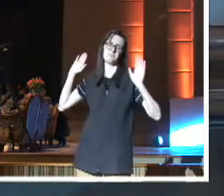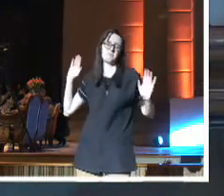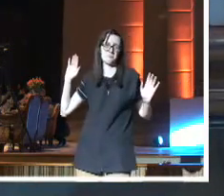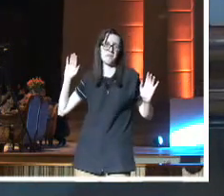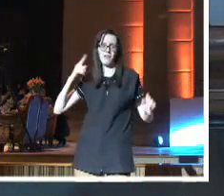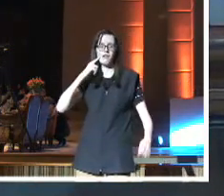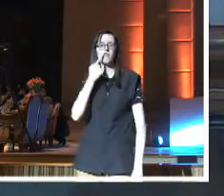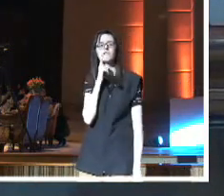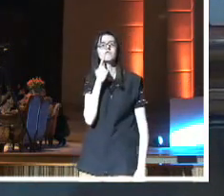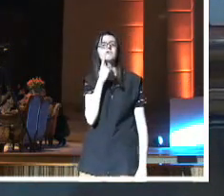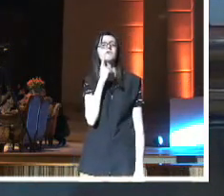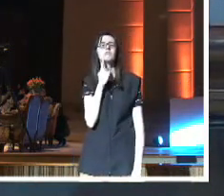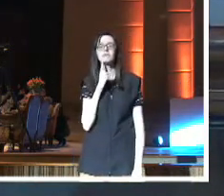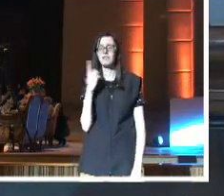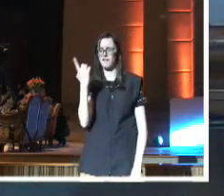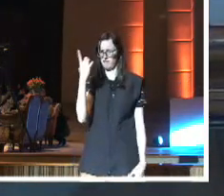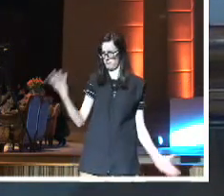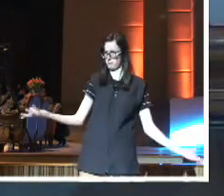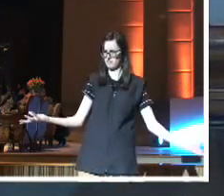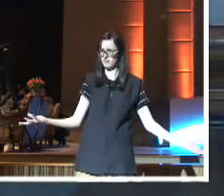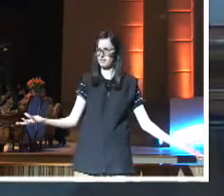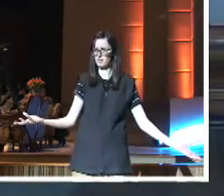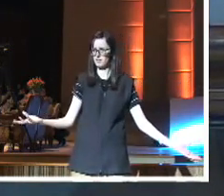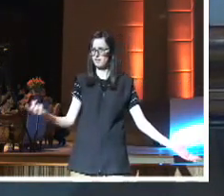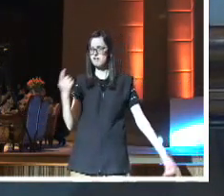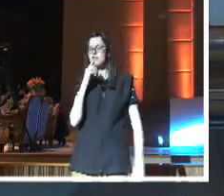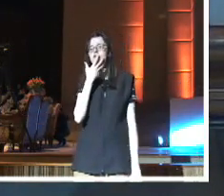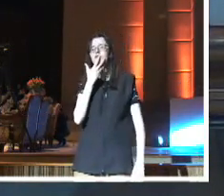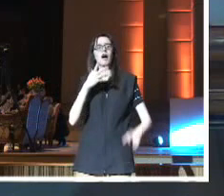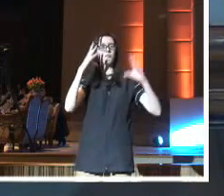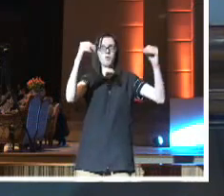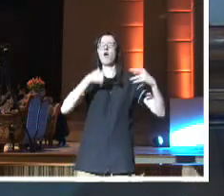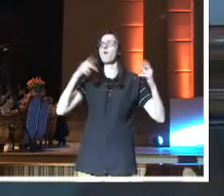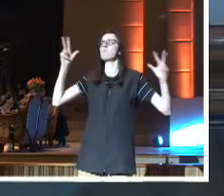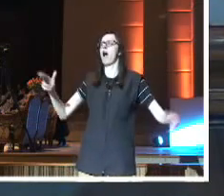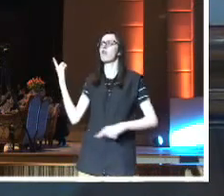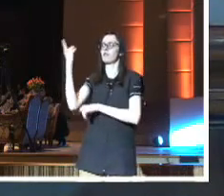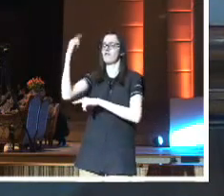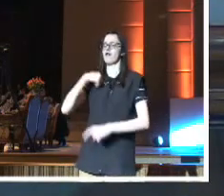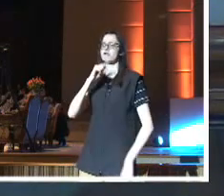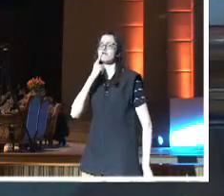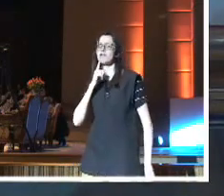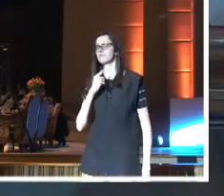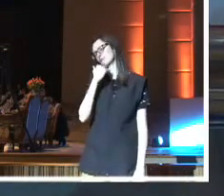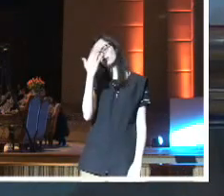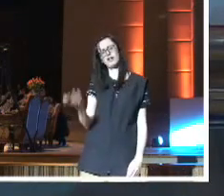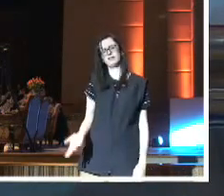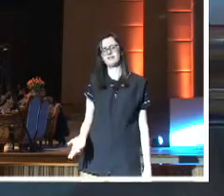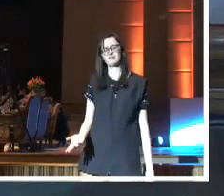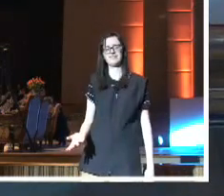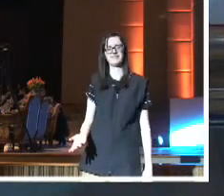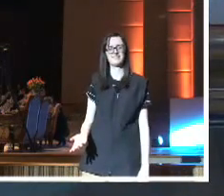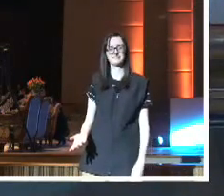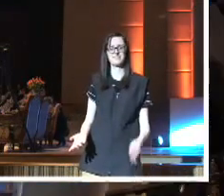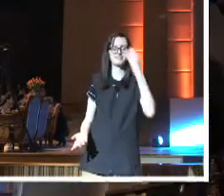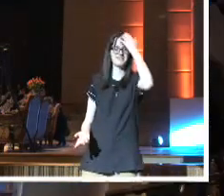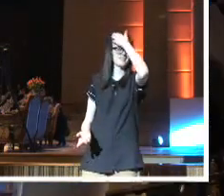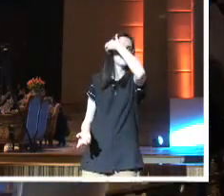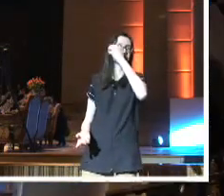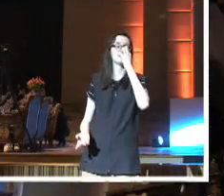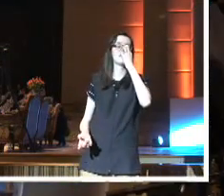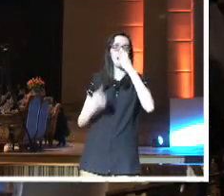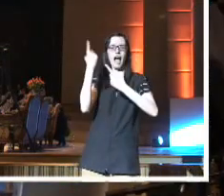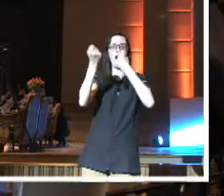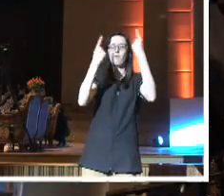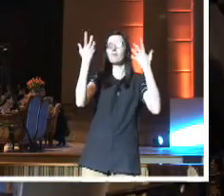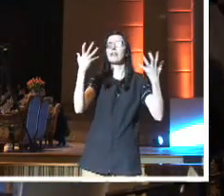Babar na barba não quer dizer que eu vou ser livre. Tem muita gente querendo babar na barba. Não vai resolver. E uns queriam ter até barba, né?